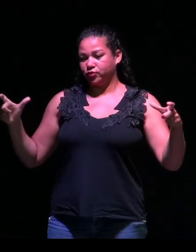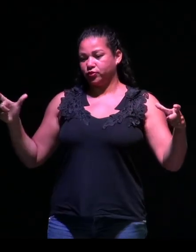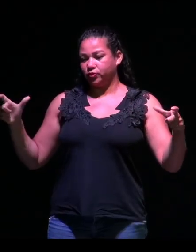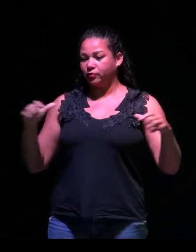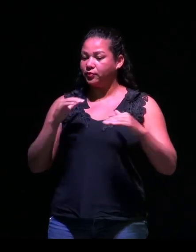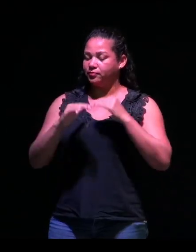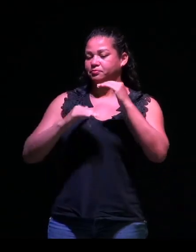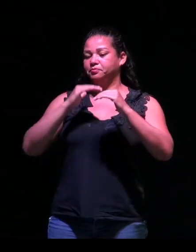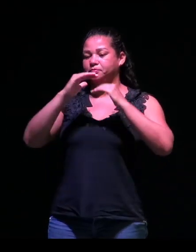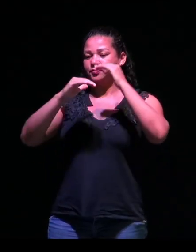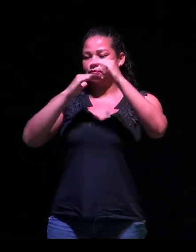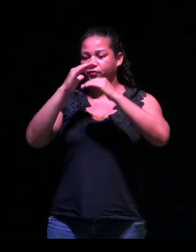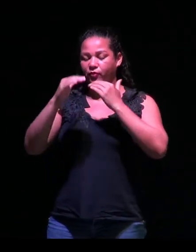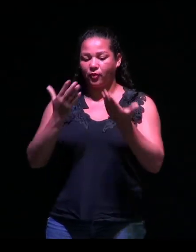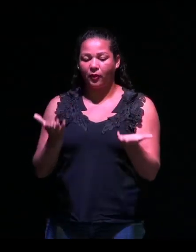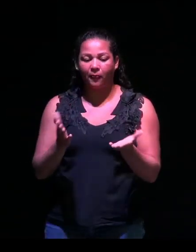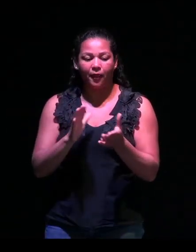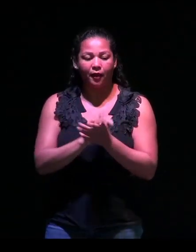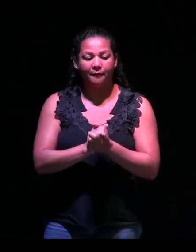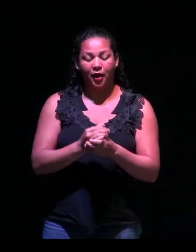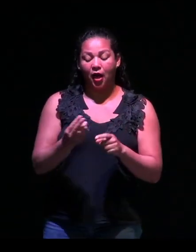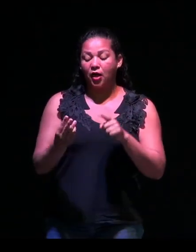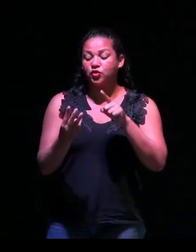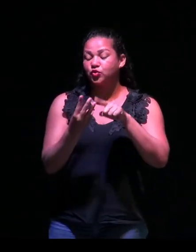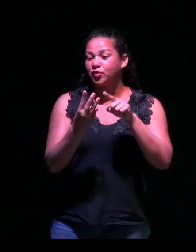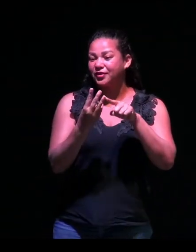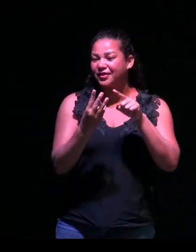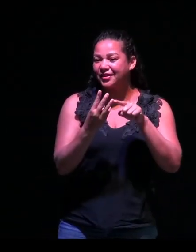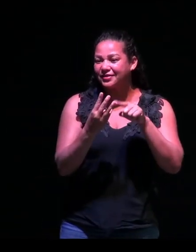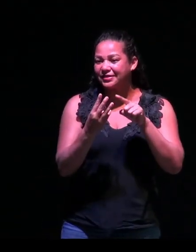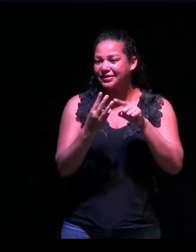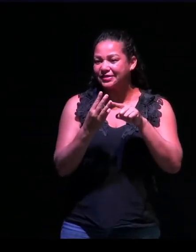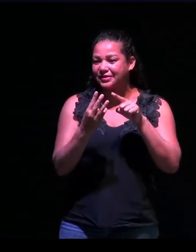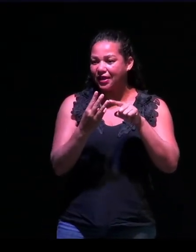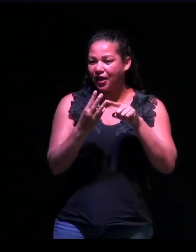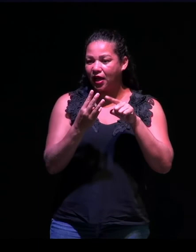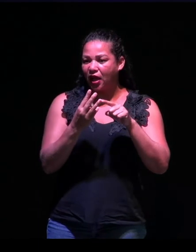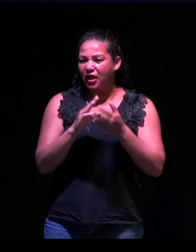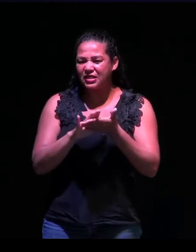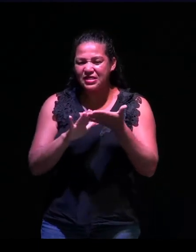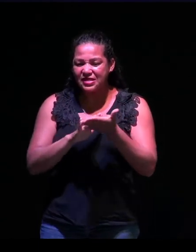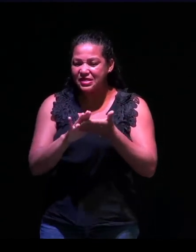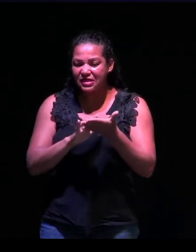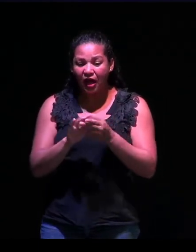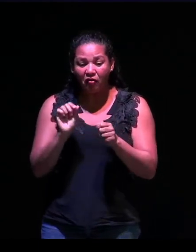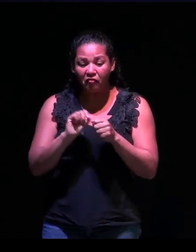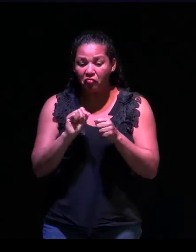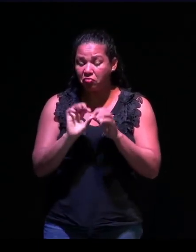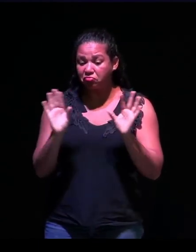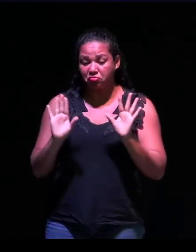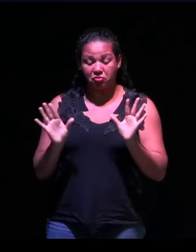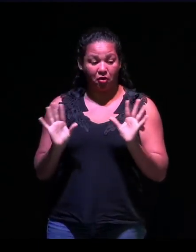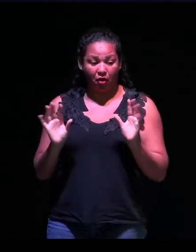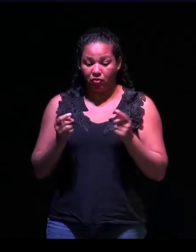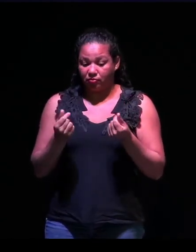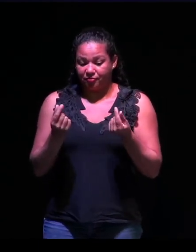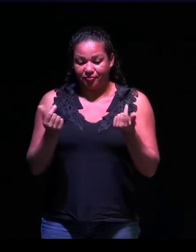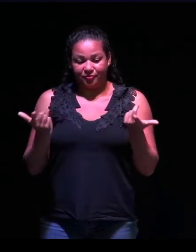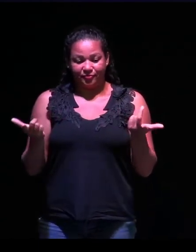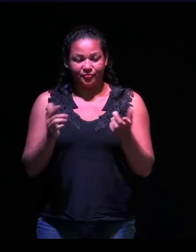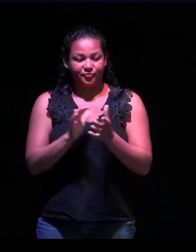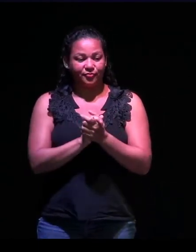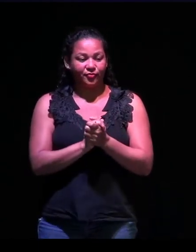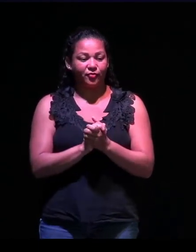foram elogiados. E o terceiro, que não fez render, que não fez bom uso daquele recurso,